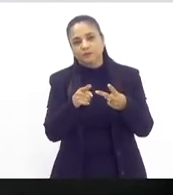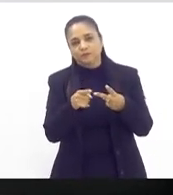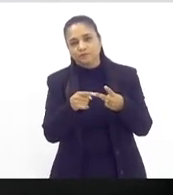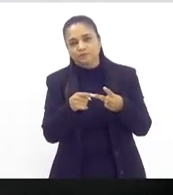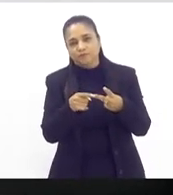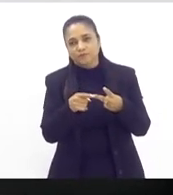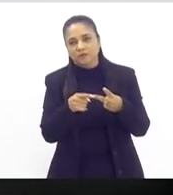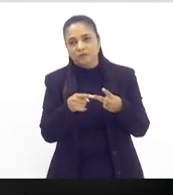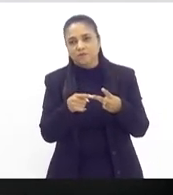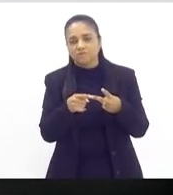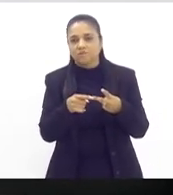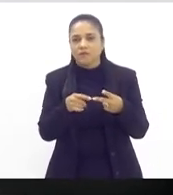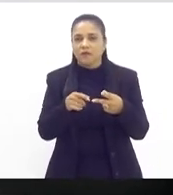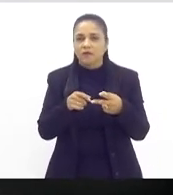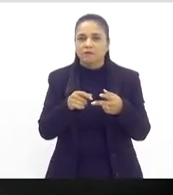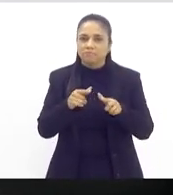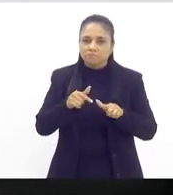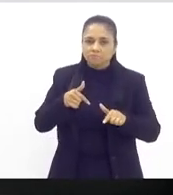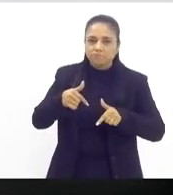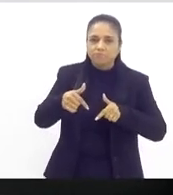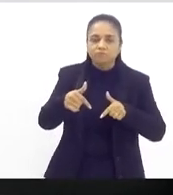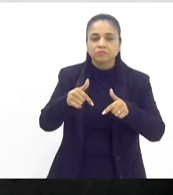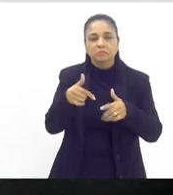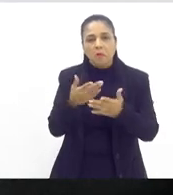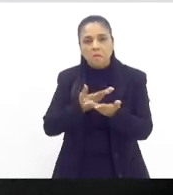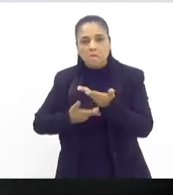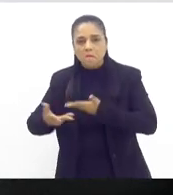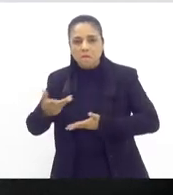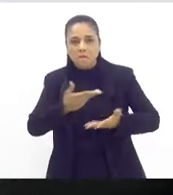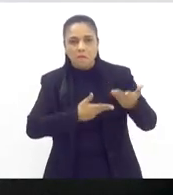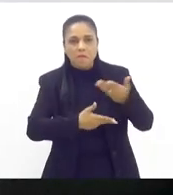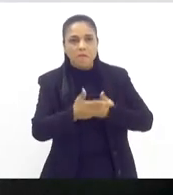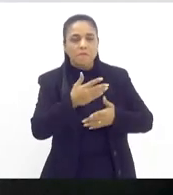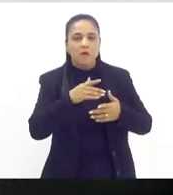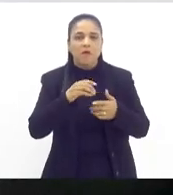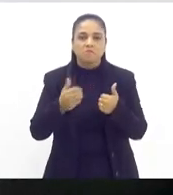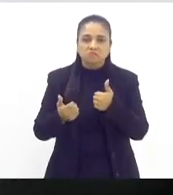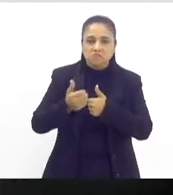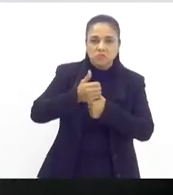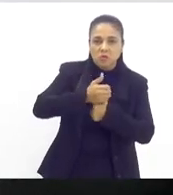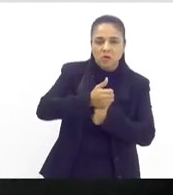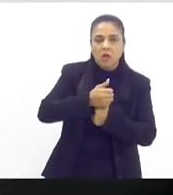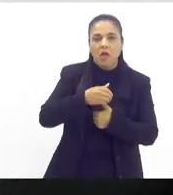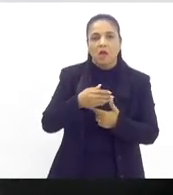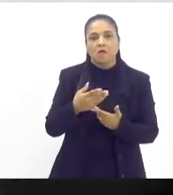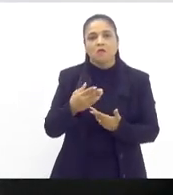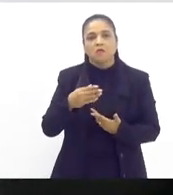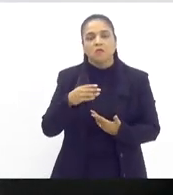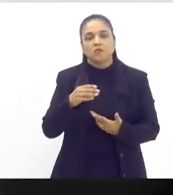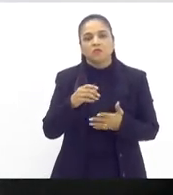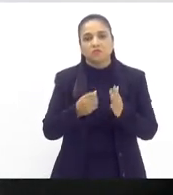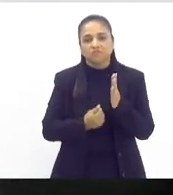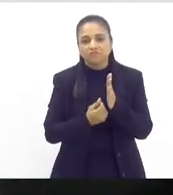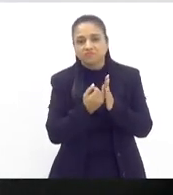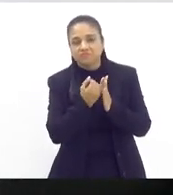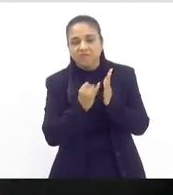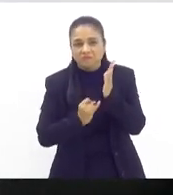da competitividade, a gente tem que parar de procurar locais com benefício fiscal e ficar procurando alternativas.